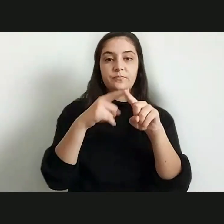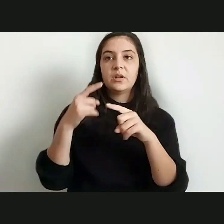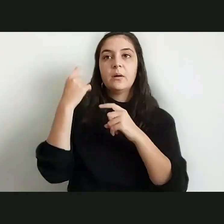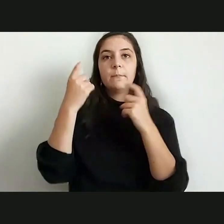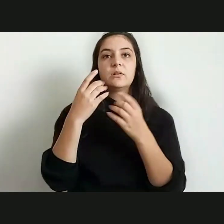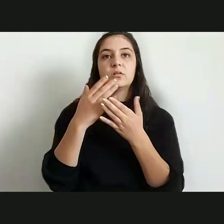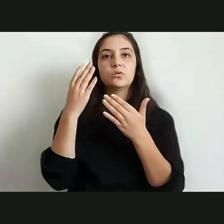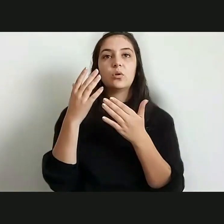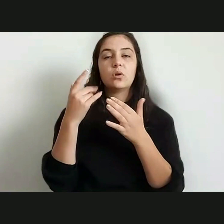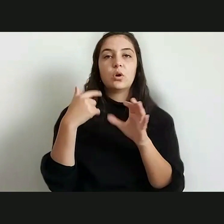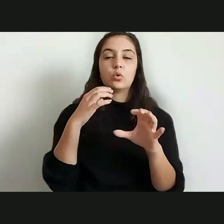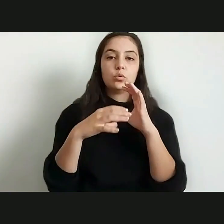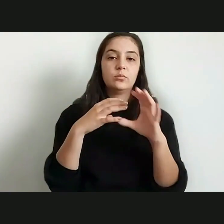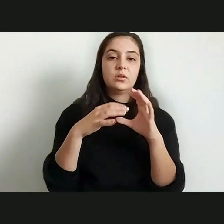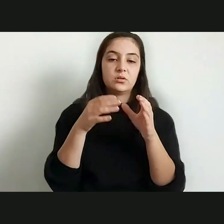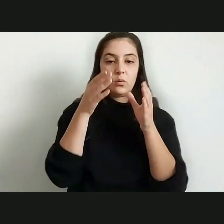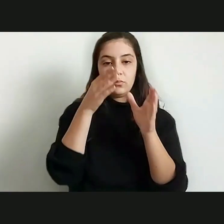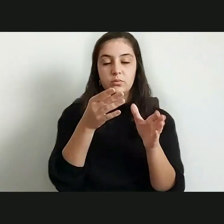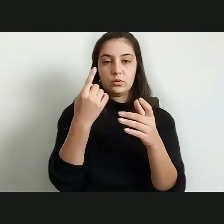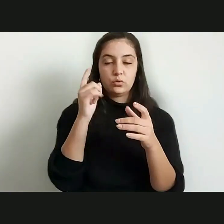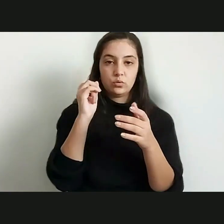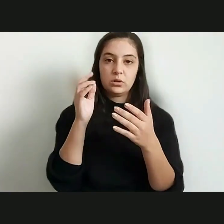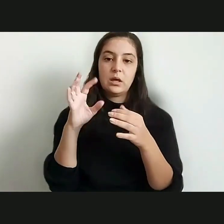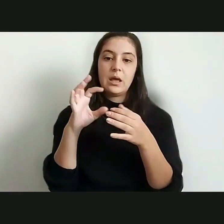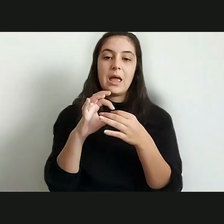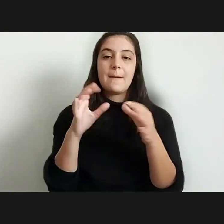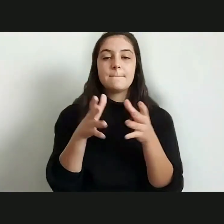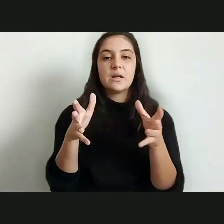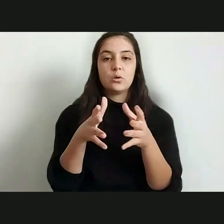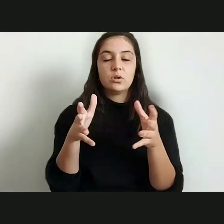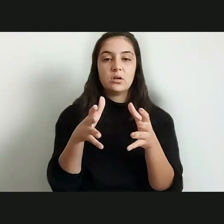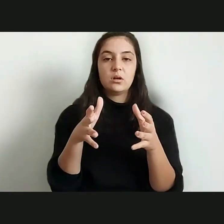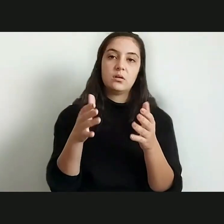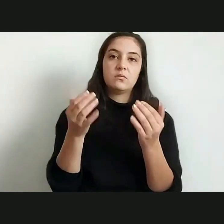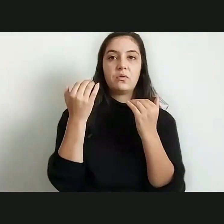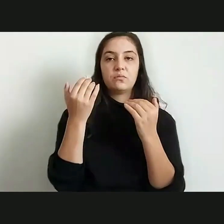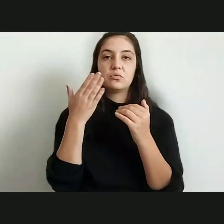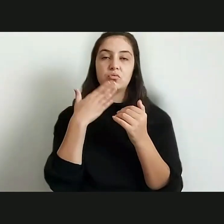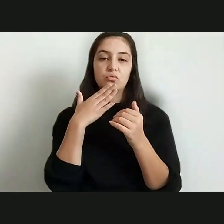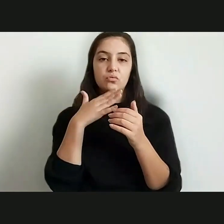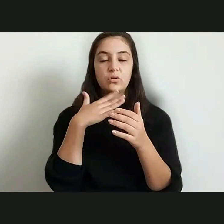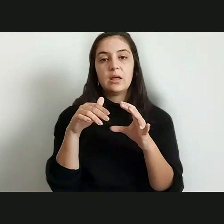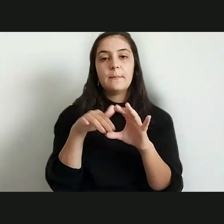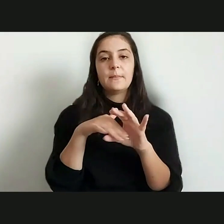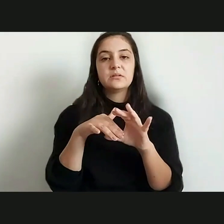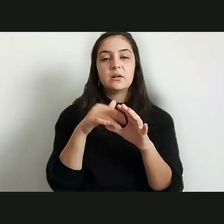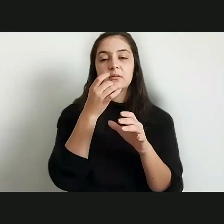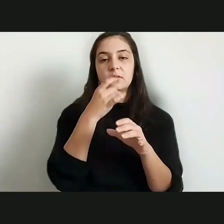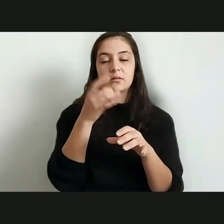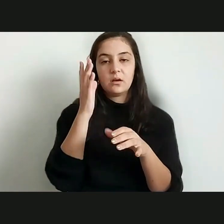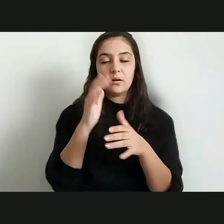que a nossa comunicação é unidirecional para aquela que é a maioria mais ou menos informada e que está disponível para participar. E a última condição